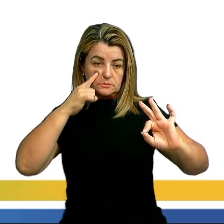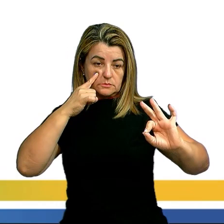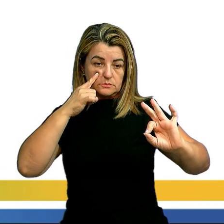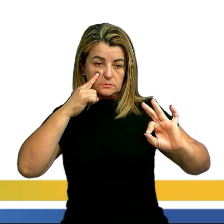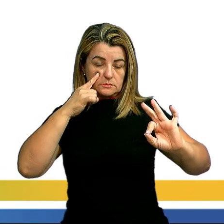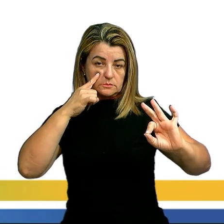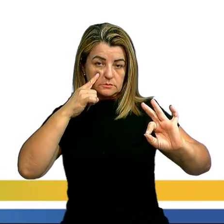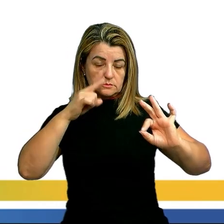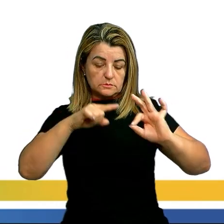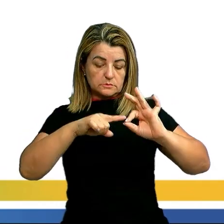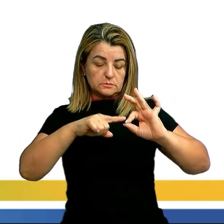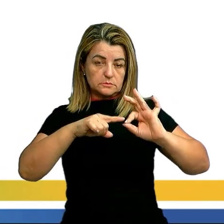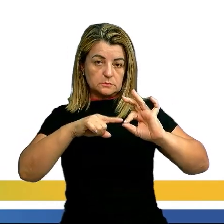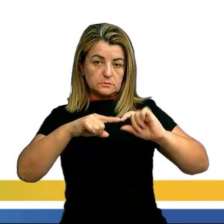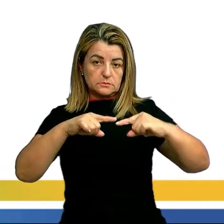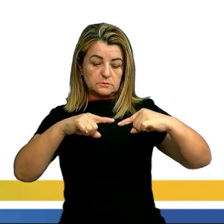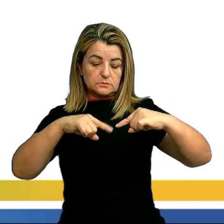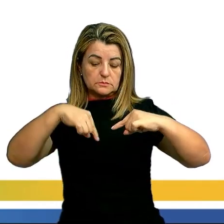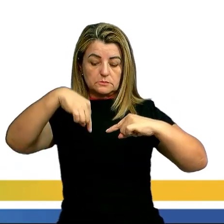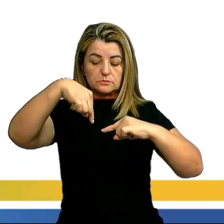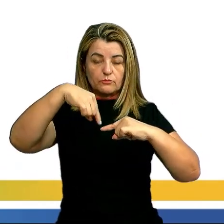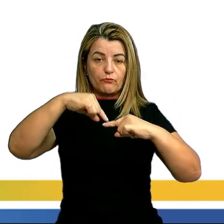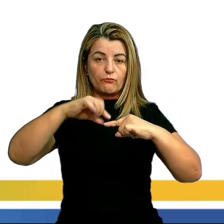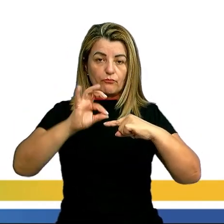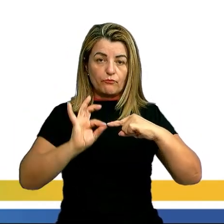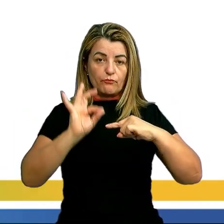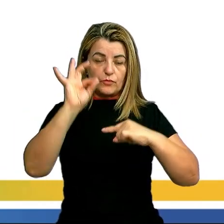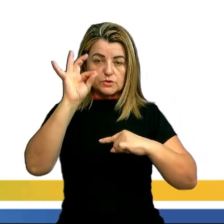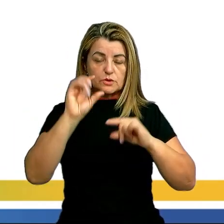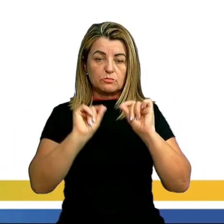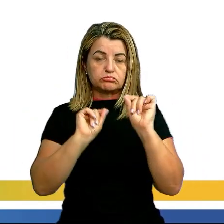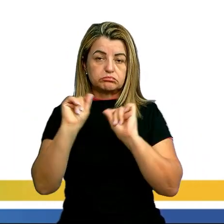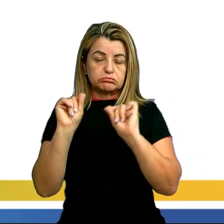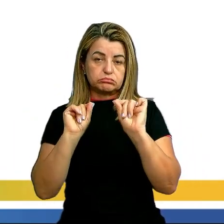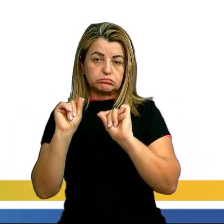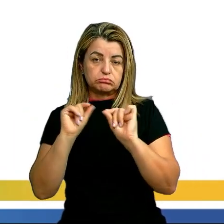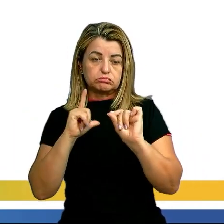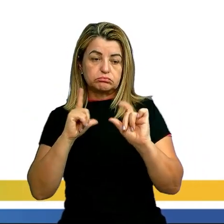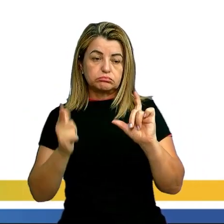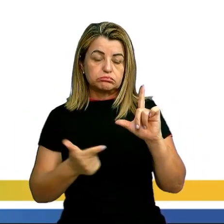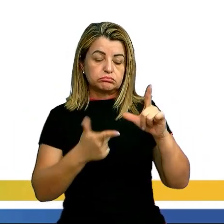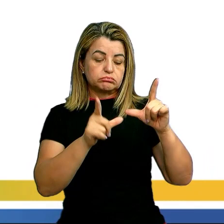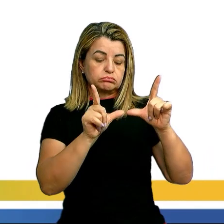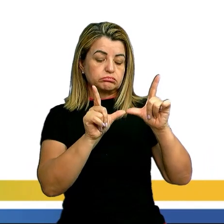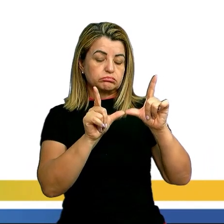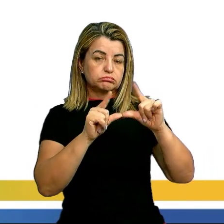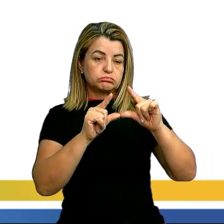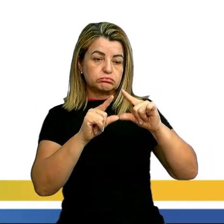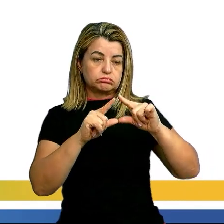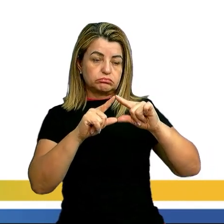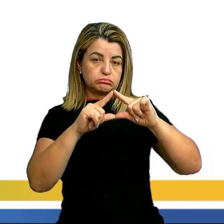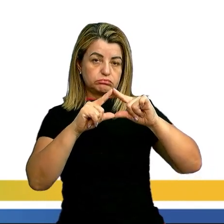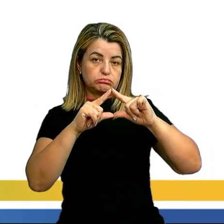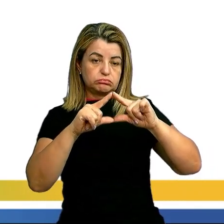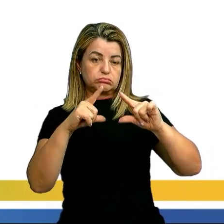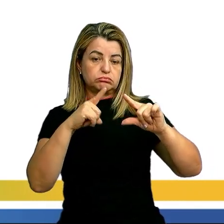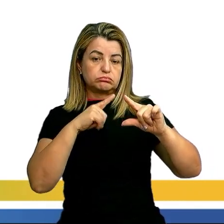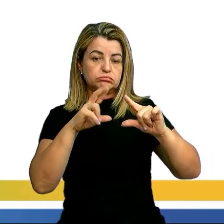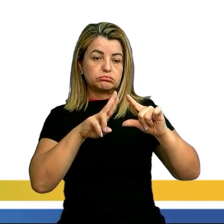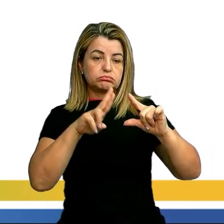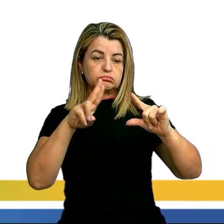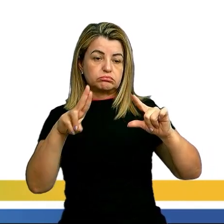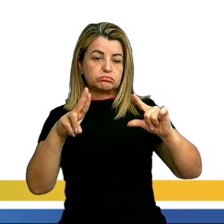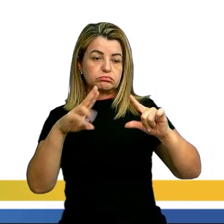é yb menos ya, ok? No triângulo, são chamados de catetos, e